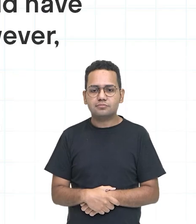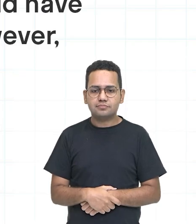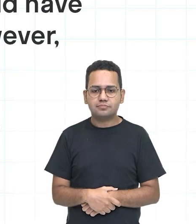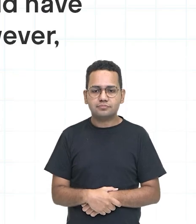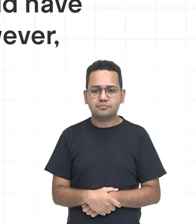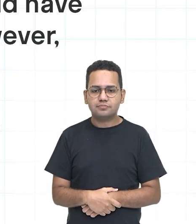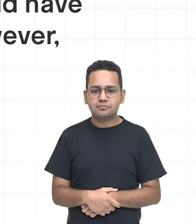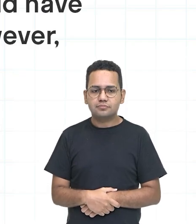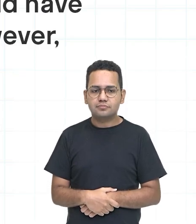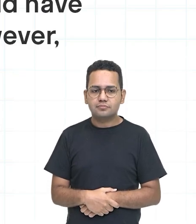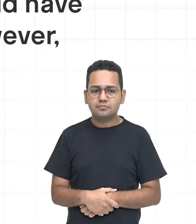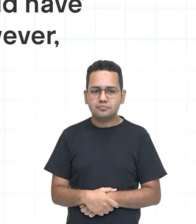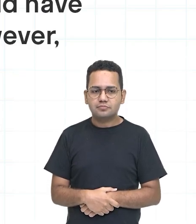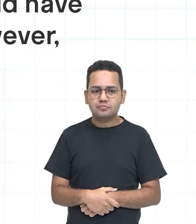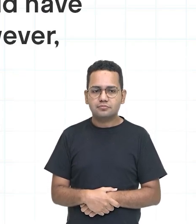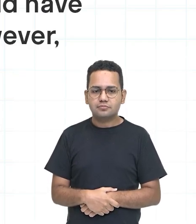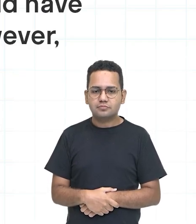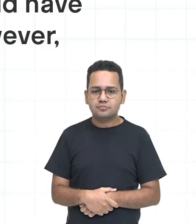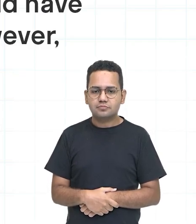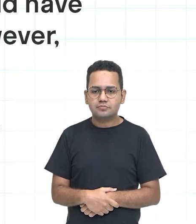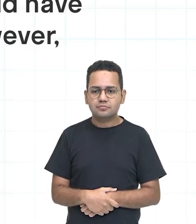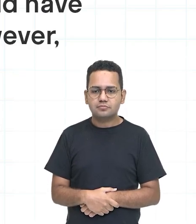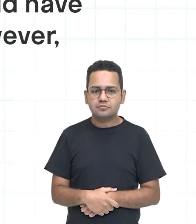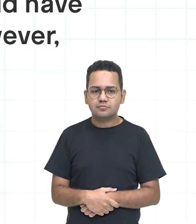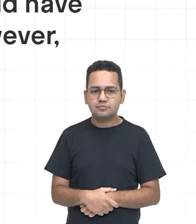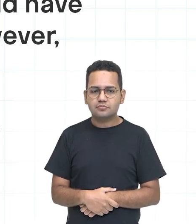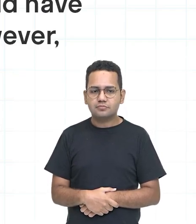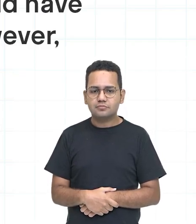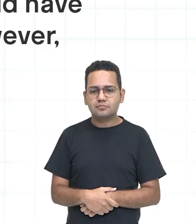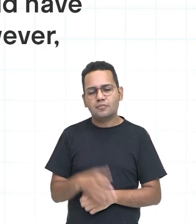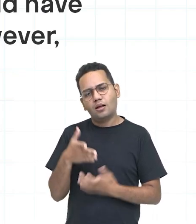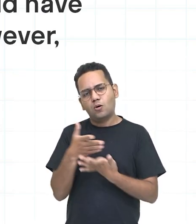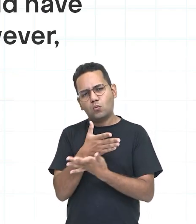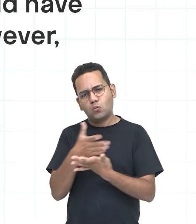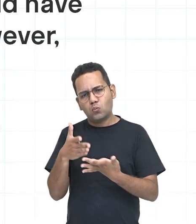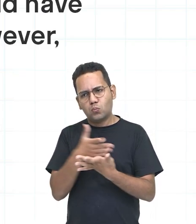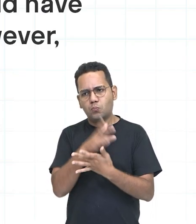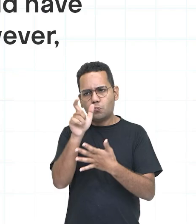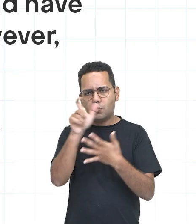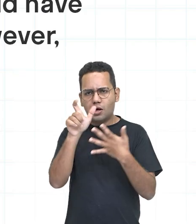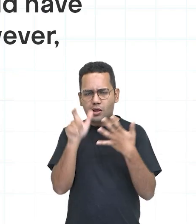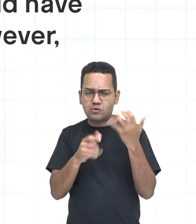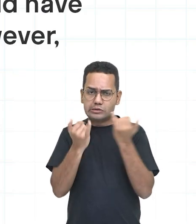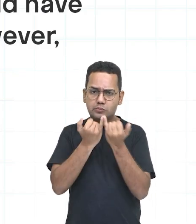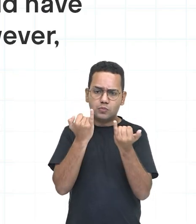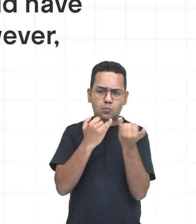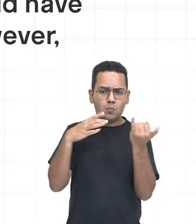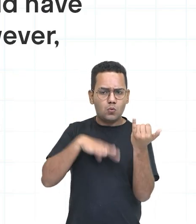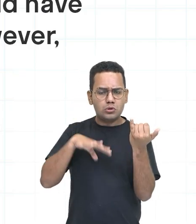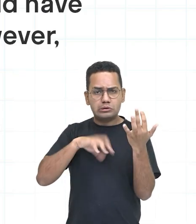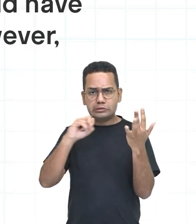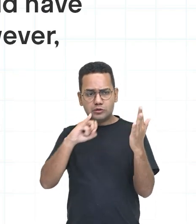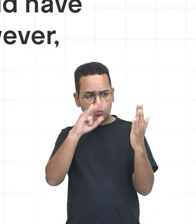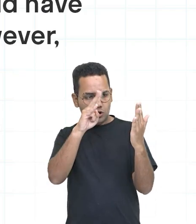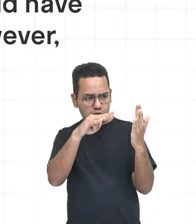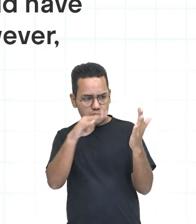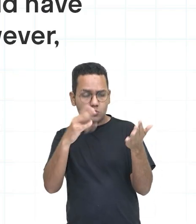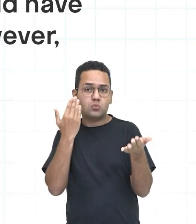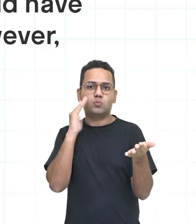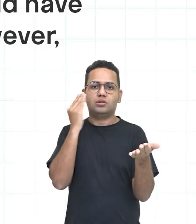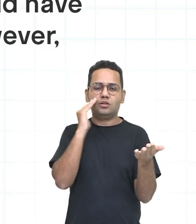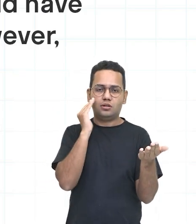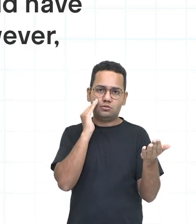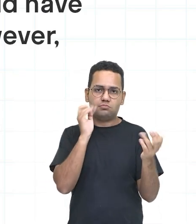simultaneously, different and topic. São algumas das palavras cognatas que nós conseguimos